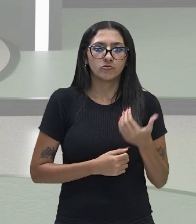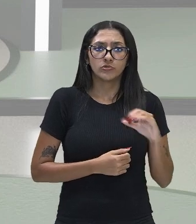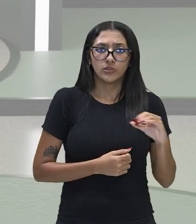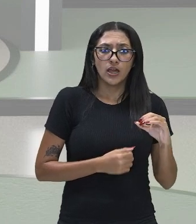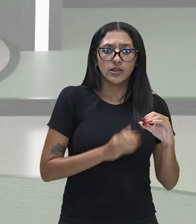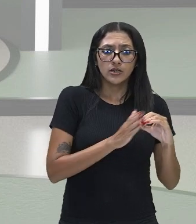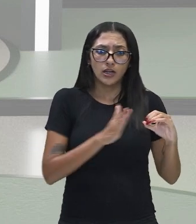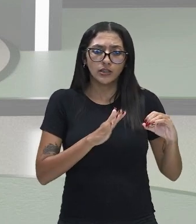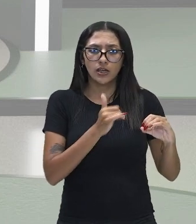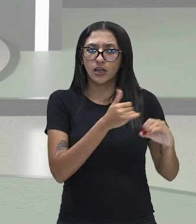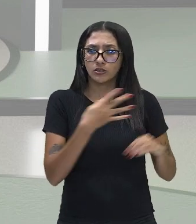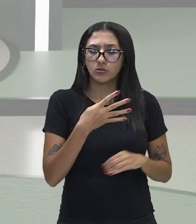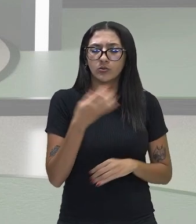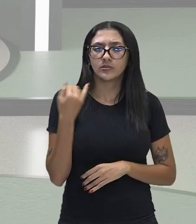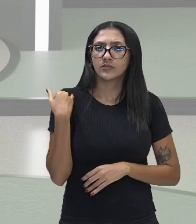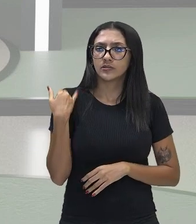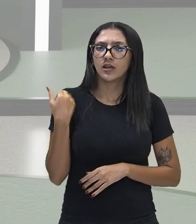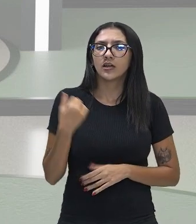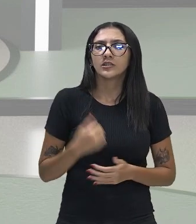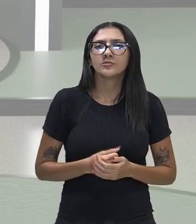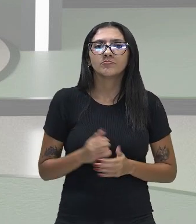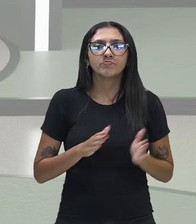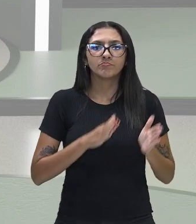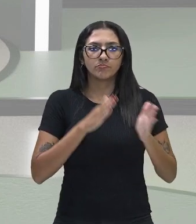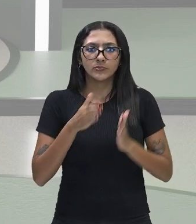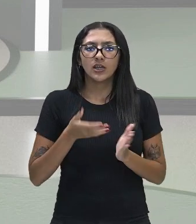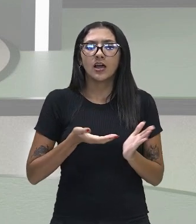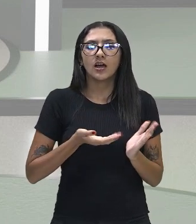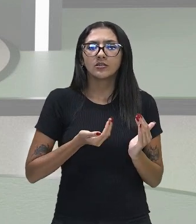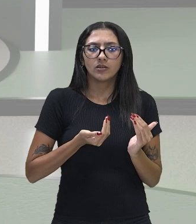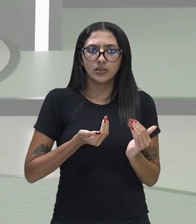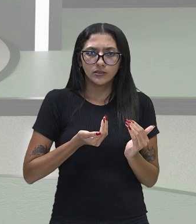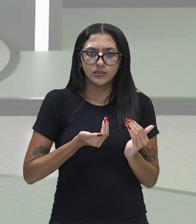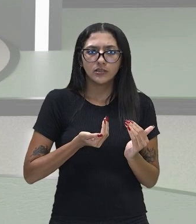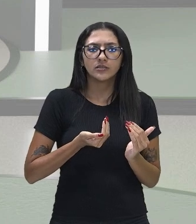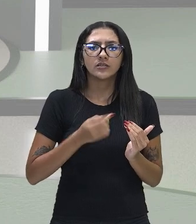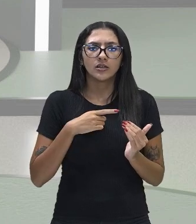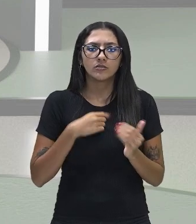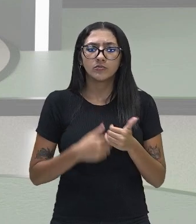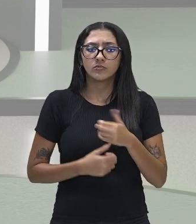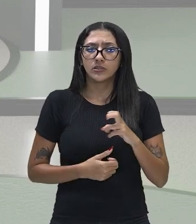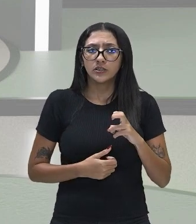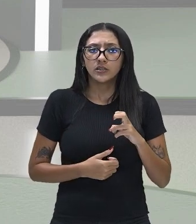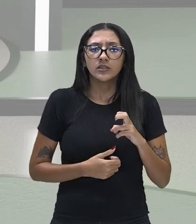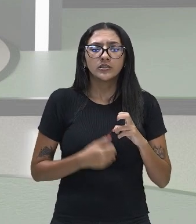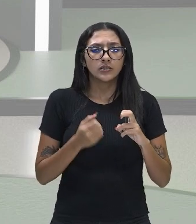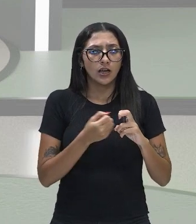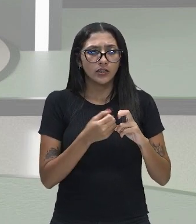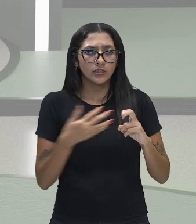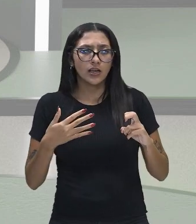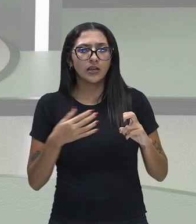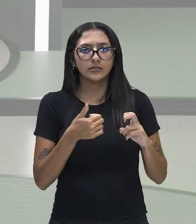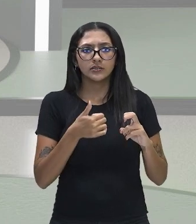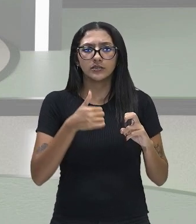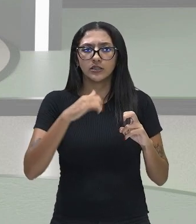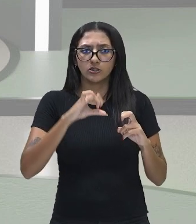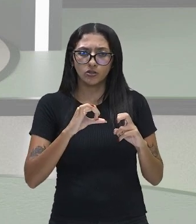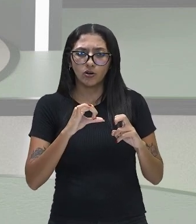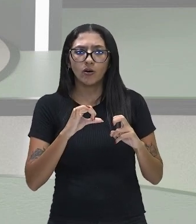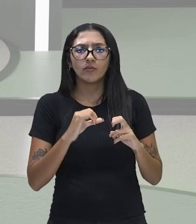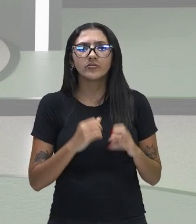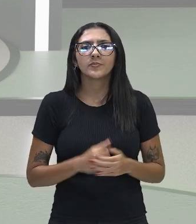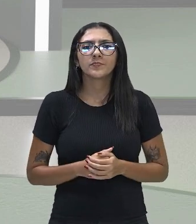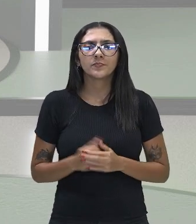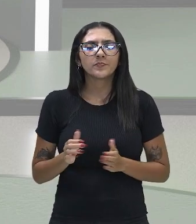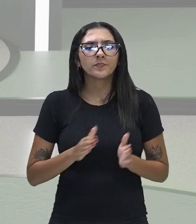aos 14 anos. Adolescência, que vai dos 15 aos 19 anos